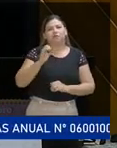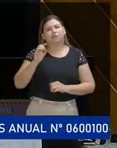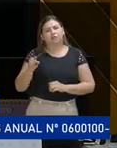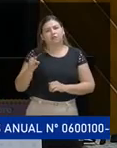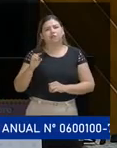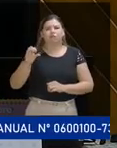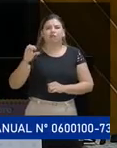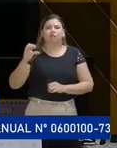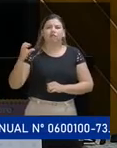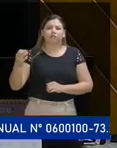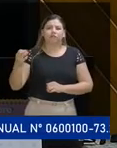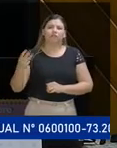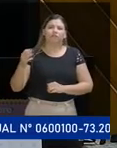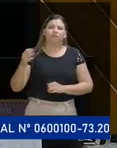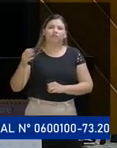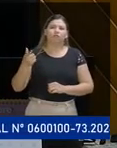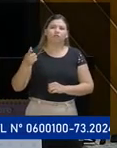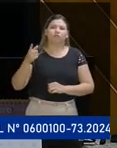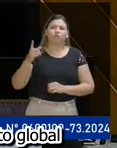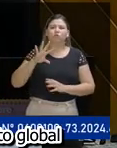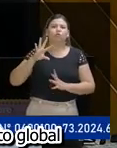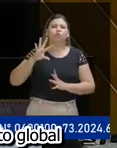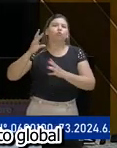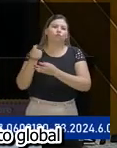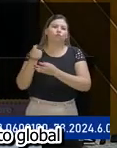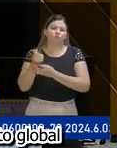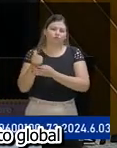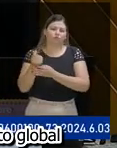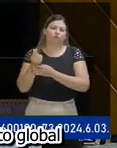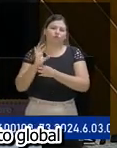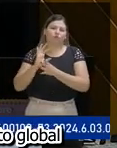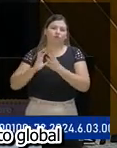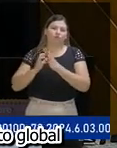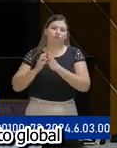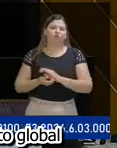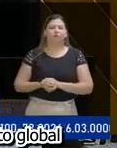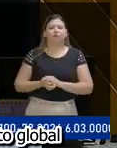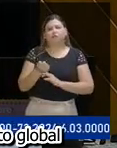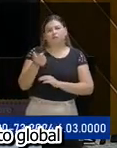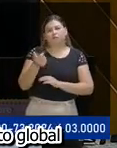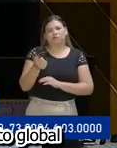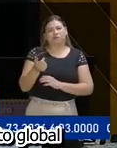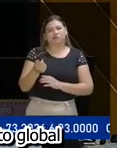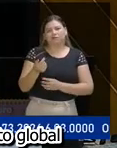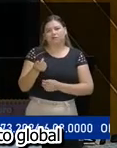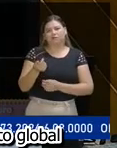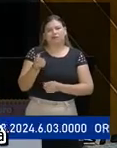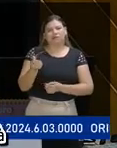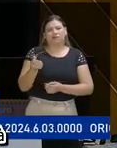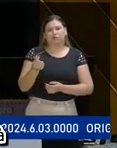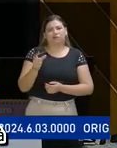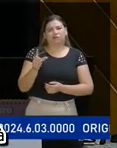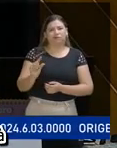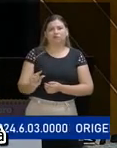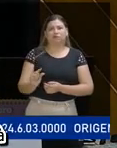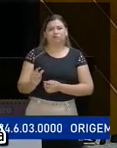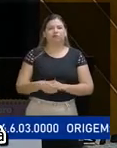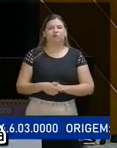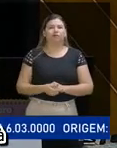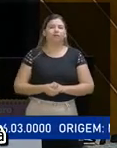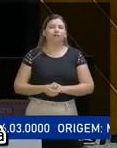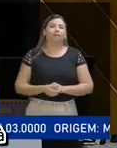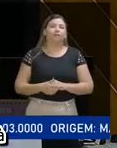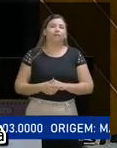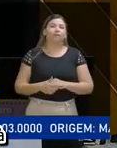0,0093 do valor total dos recursos. Portanto, um valor ínfimo se comparado com o contexto global das contas,